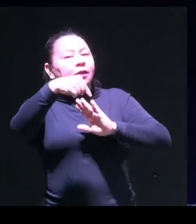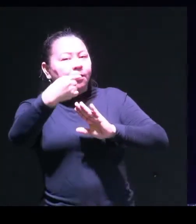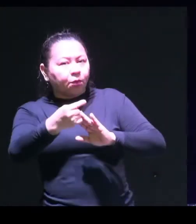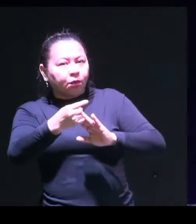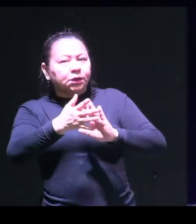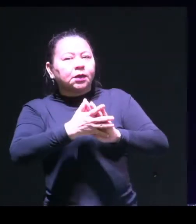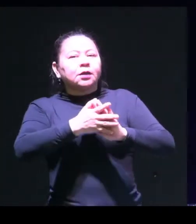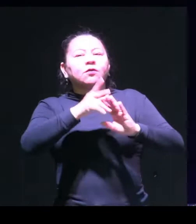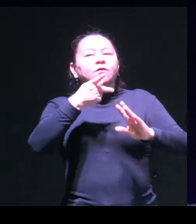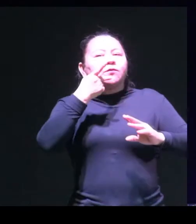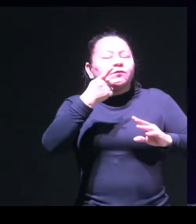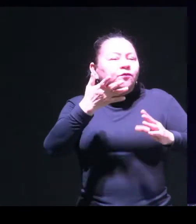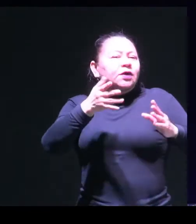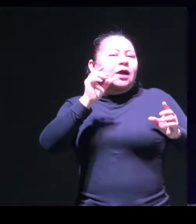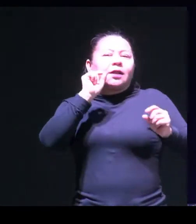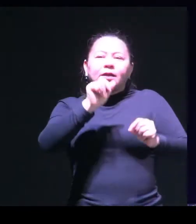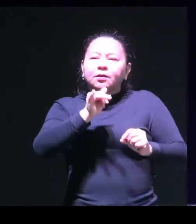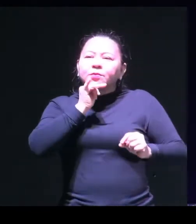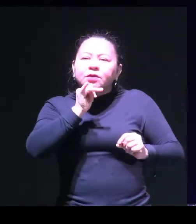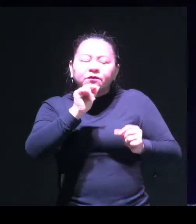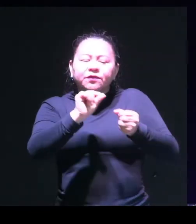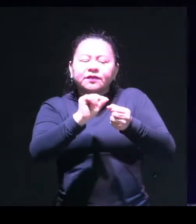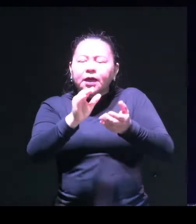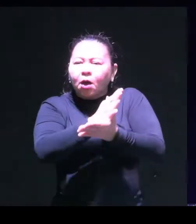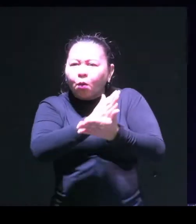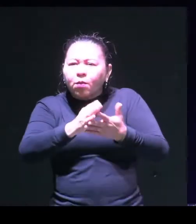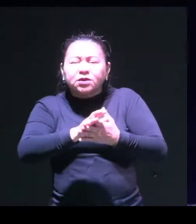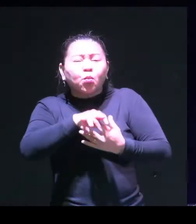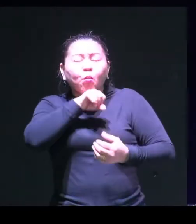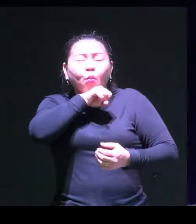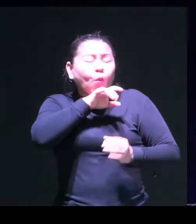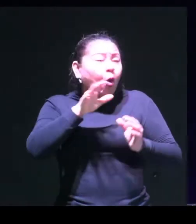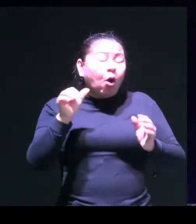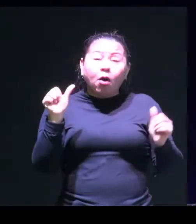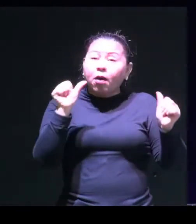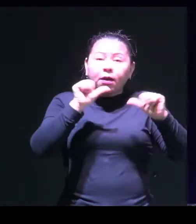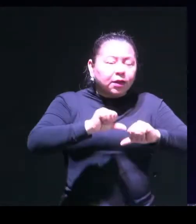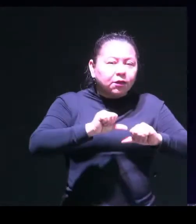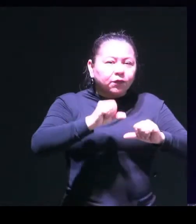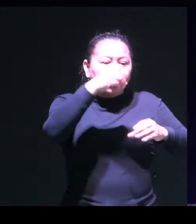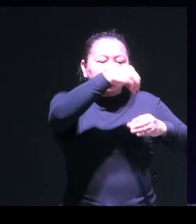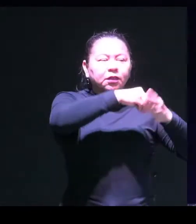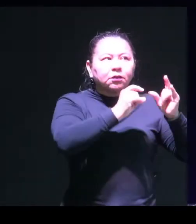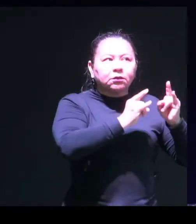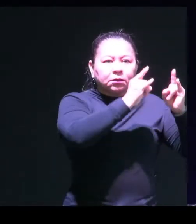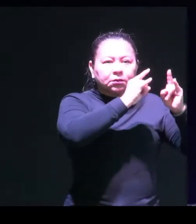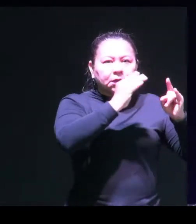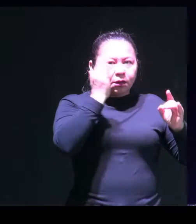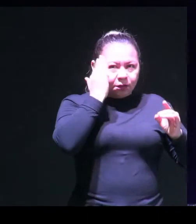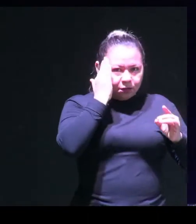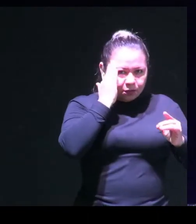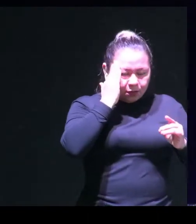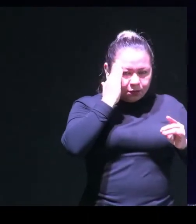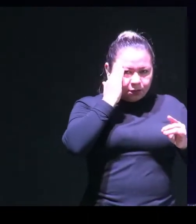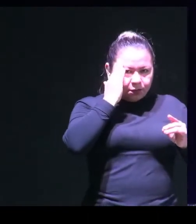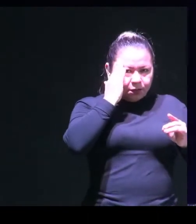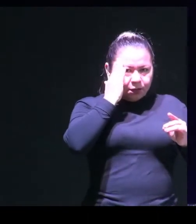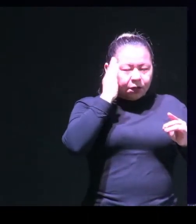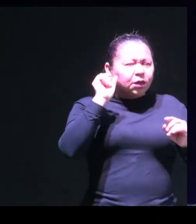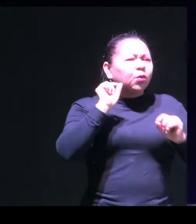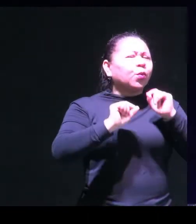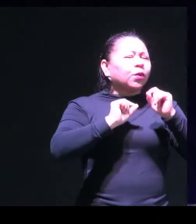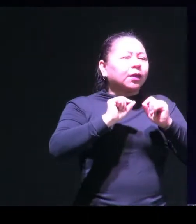quando profanarem o templo, quando fizerem algo terrível dentro do templo, quem lê entenda. Esse quem lê